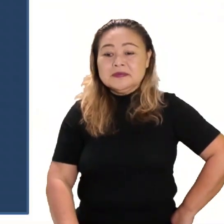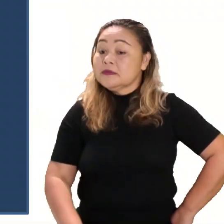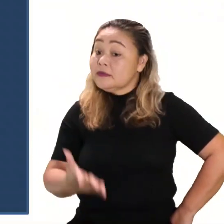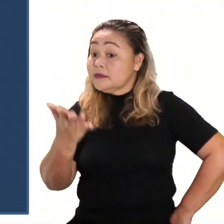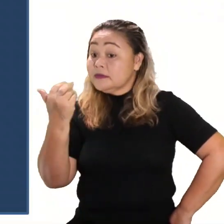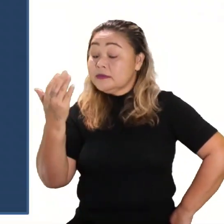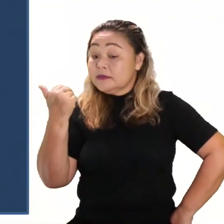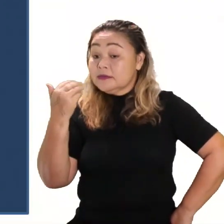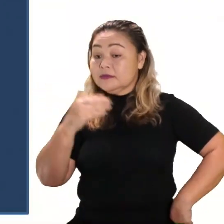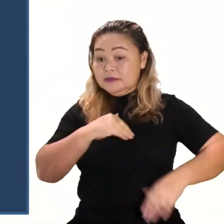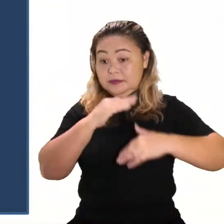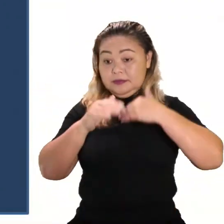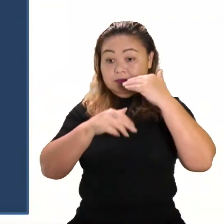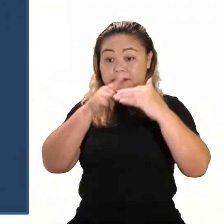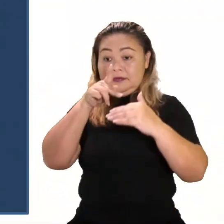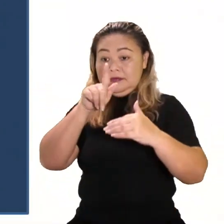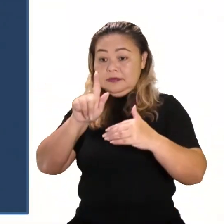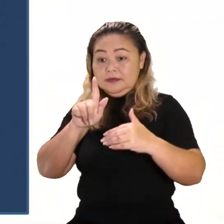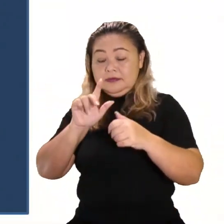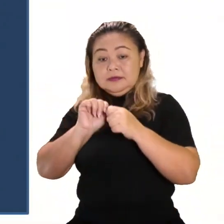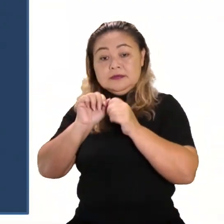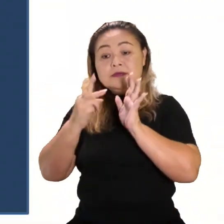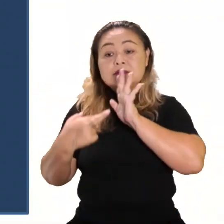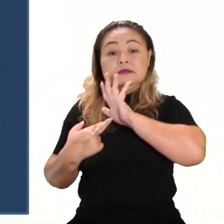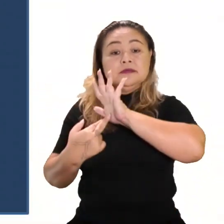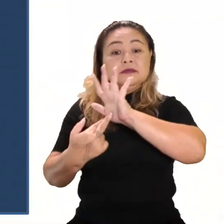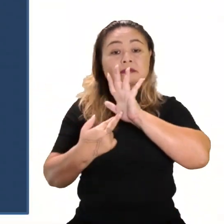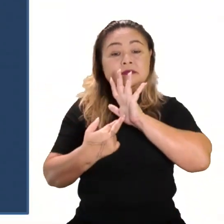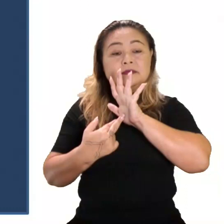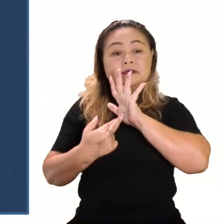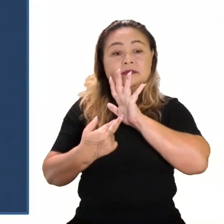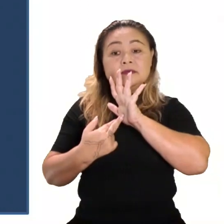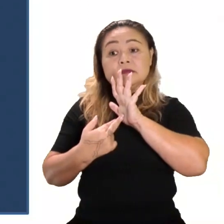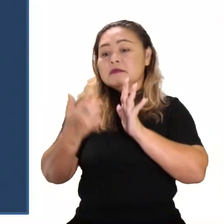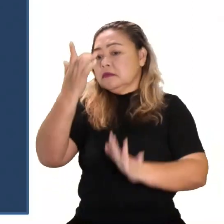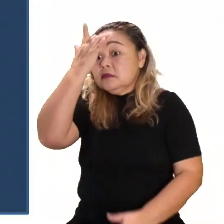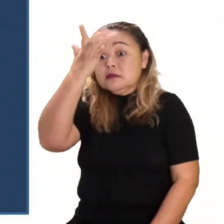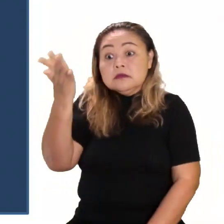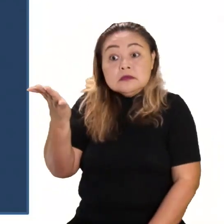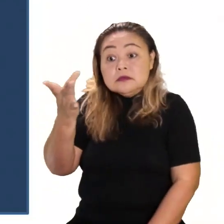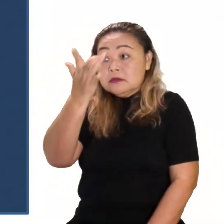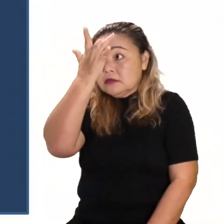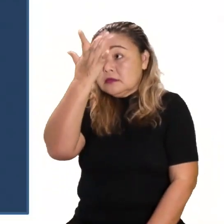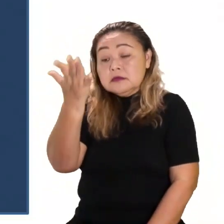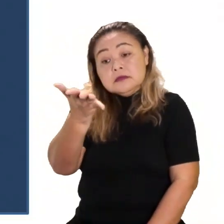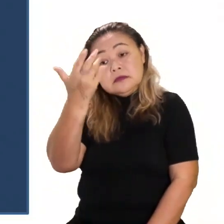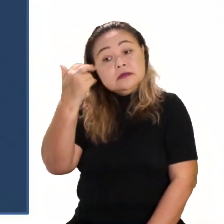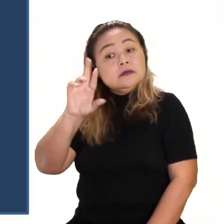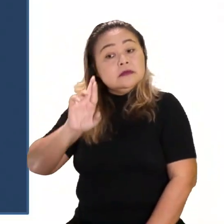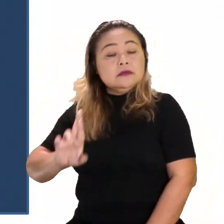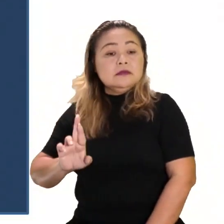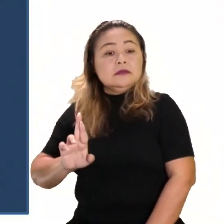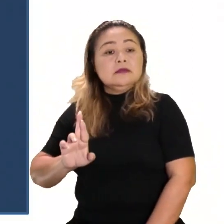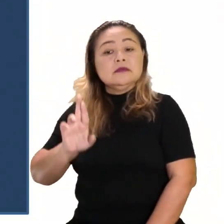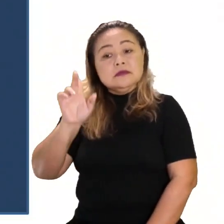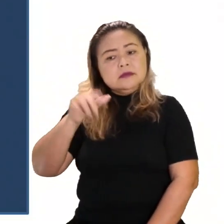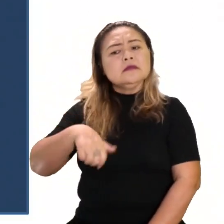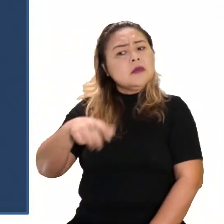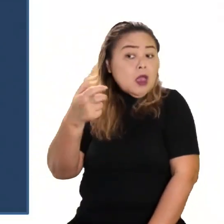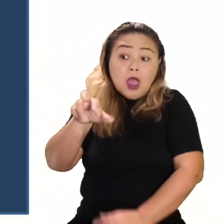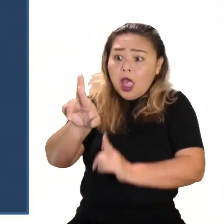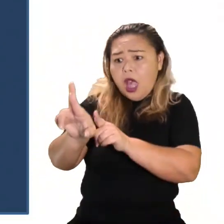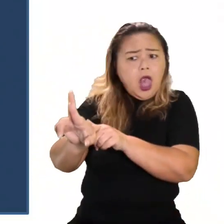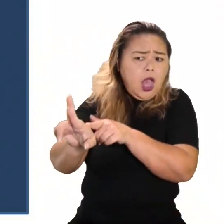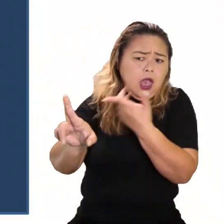Vamos lá. Na progressão geométrica, a razão é representada por... Muito fácil, né? Vamos para a resposta? Vamos aqui? Vamos lá. R, não é? De